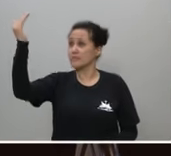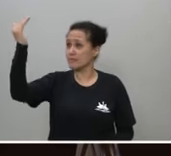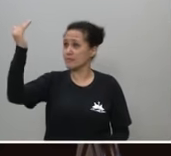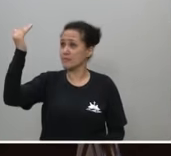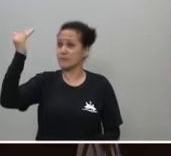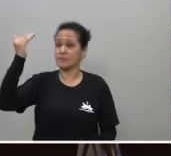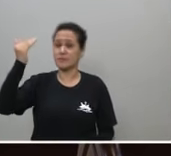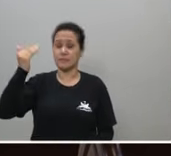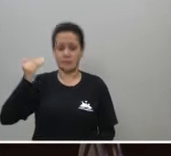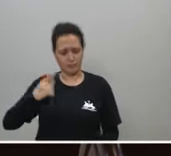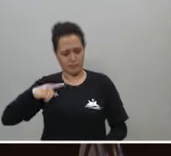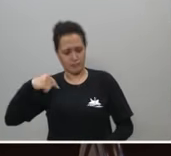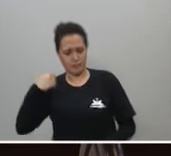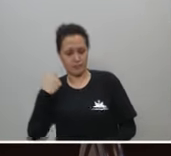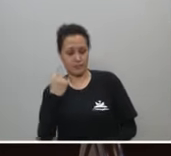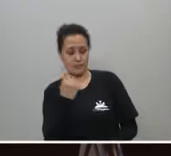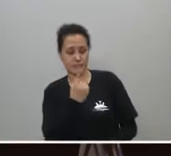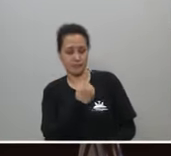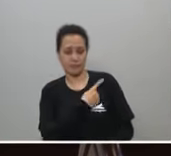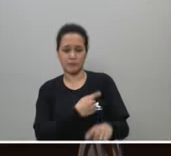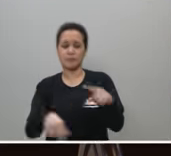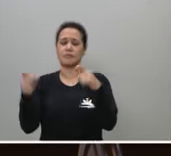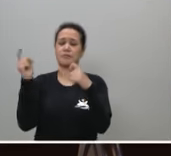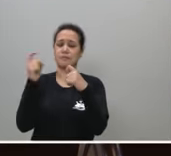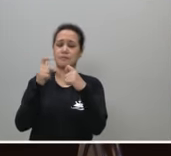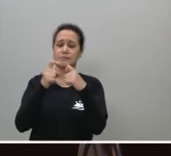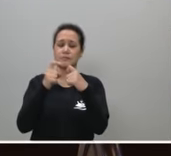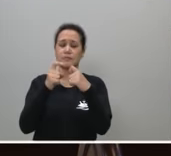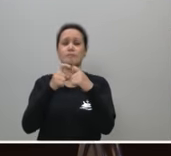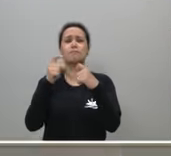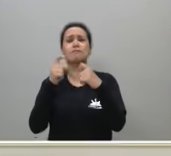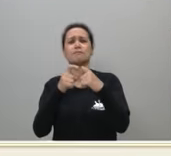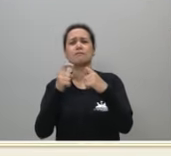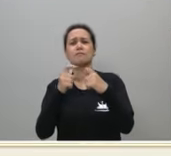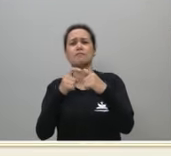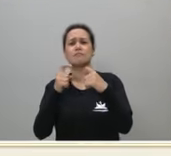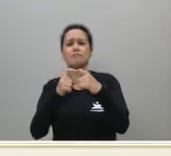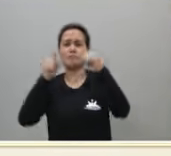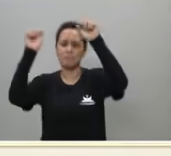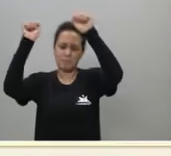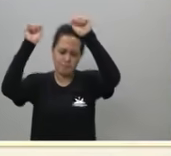iluminar, os nossos médicos vêm.